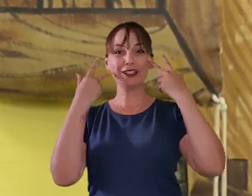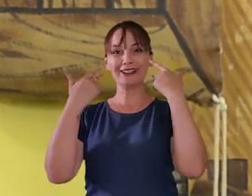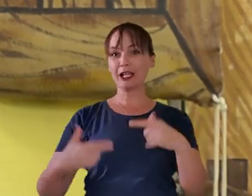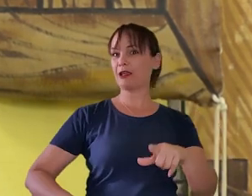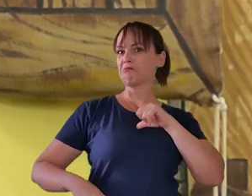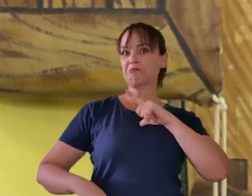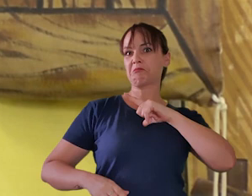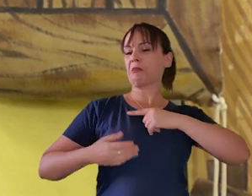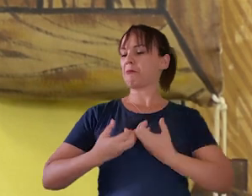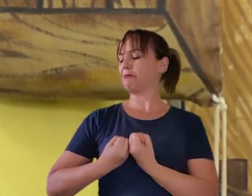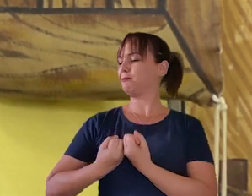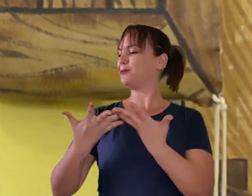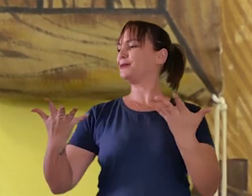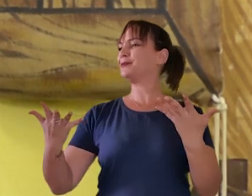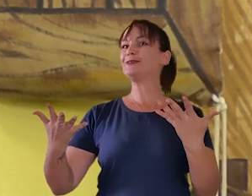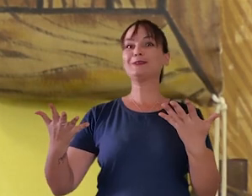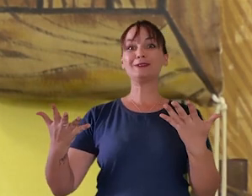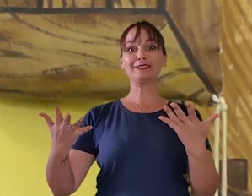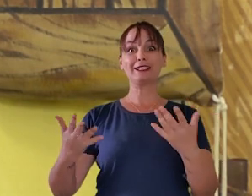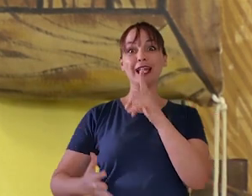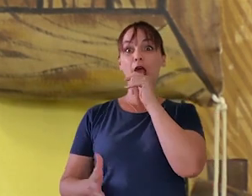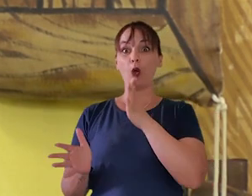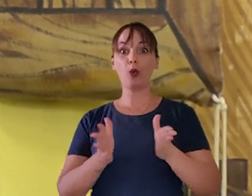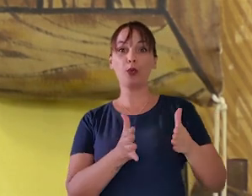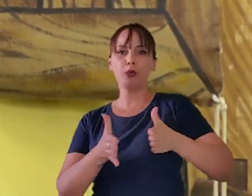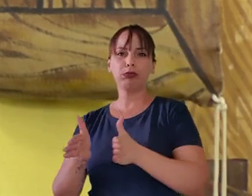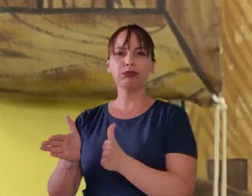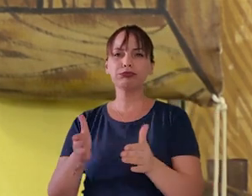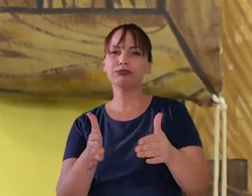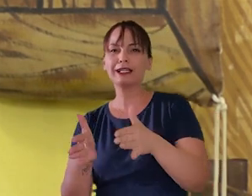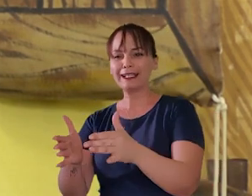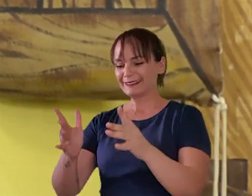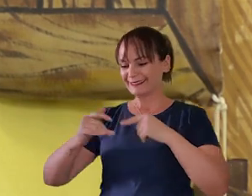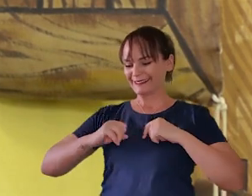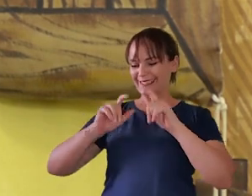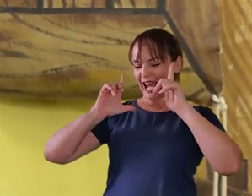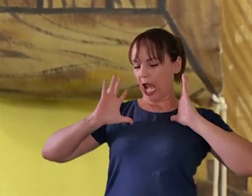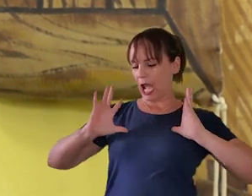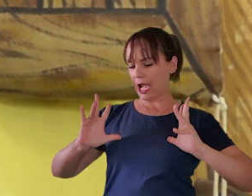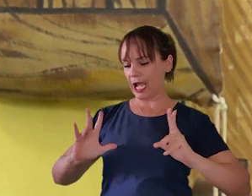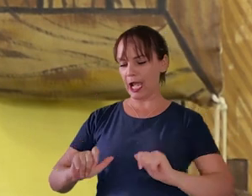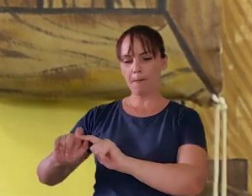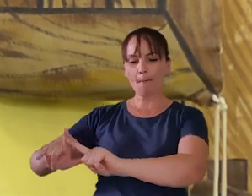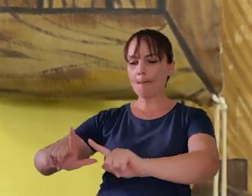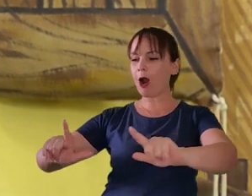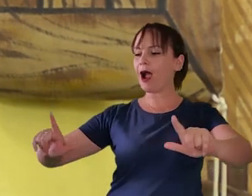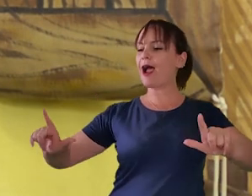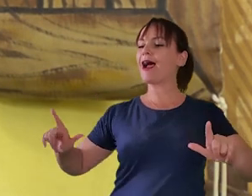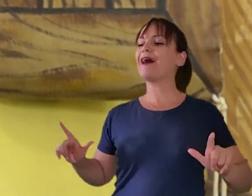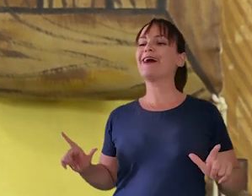fartura na aldeia do riacho. O rio estava tão limpo, a aldeia